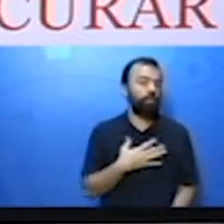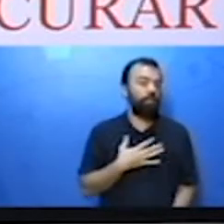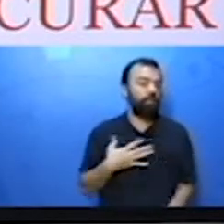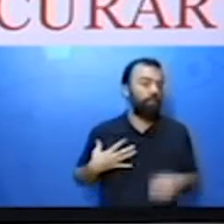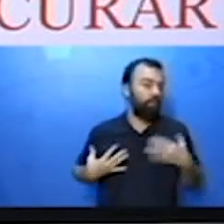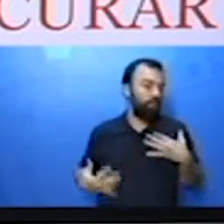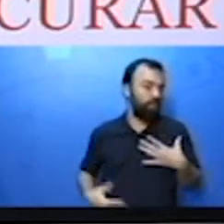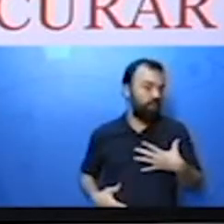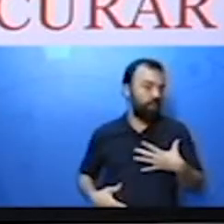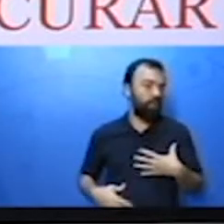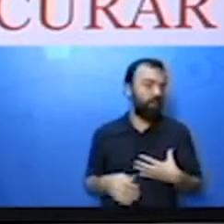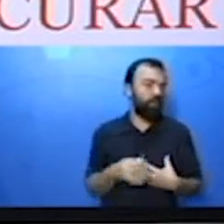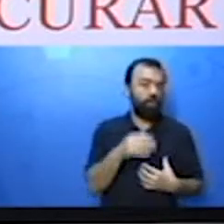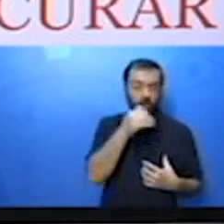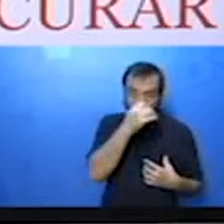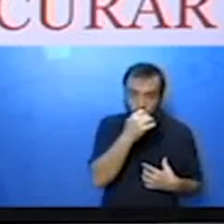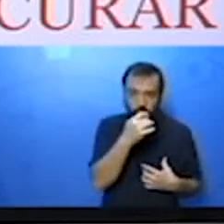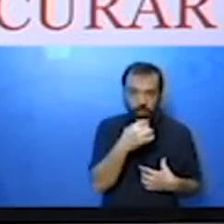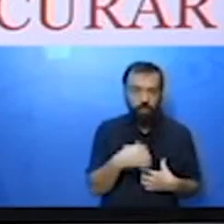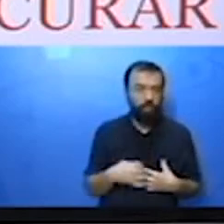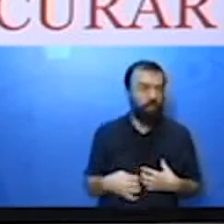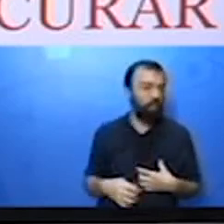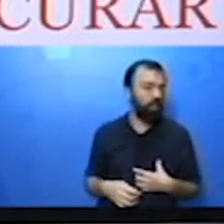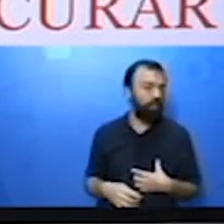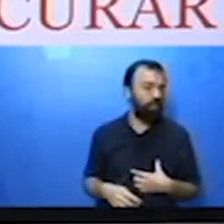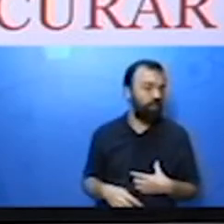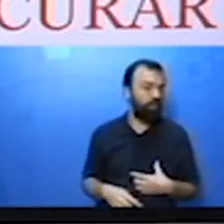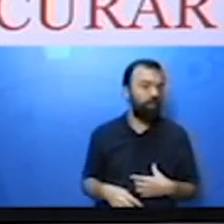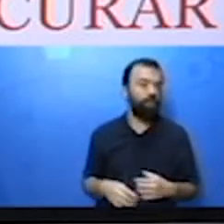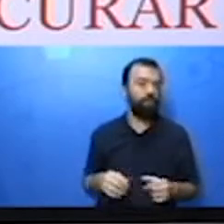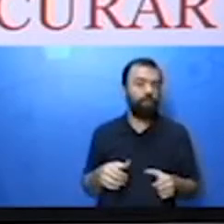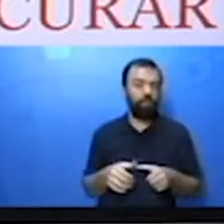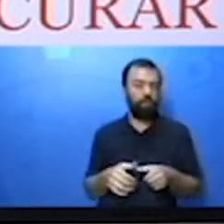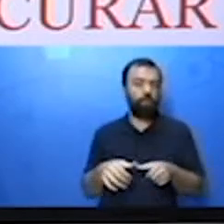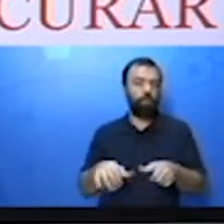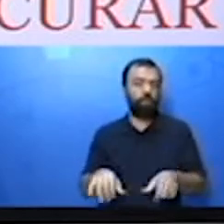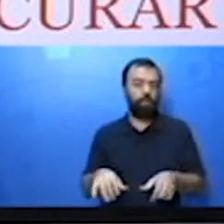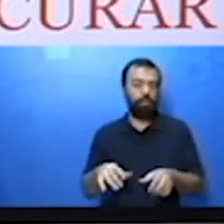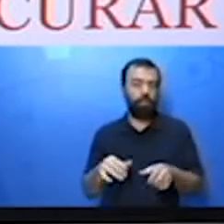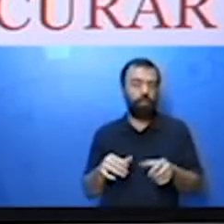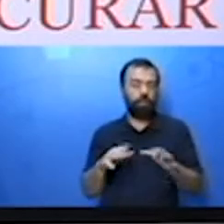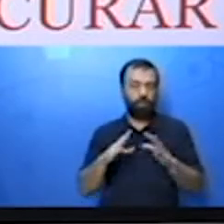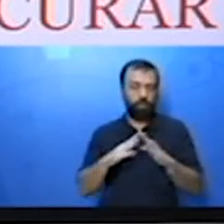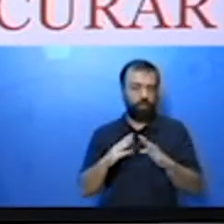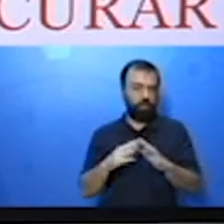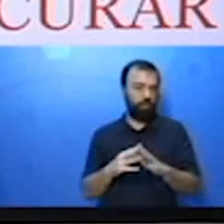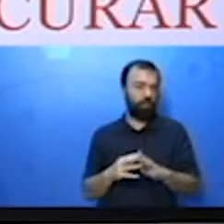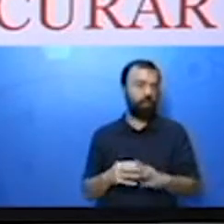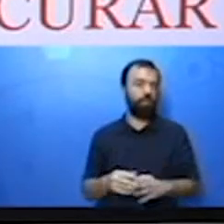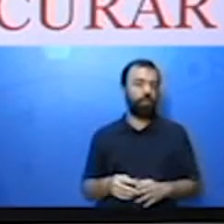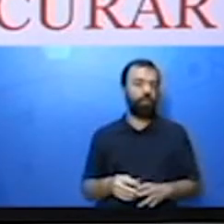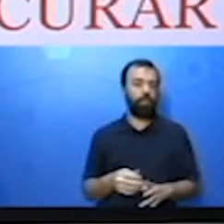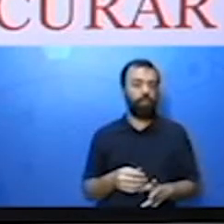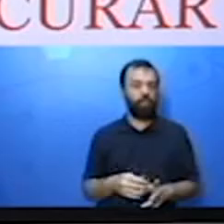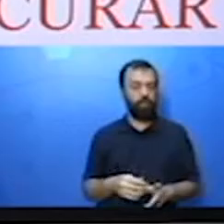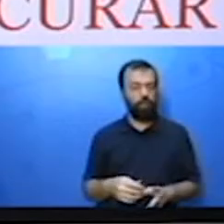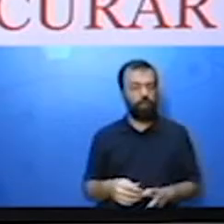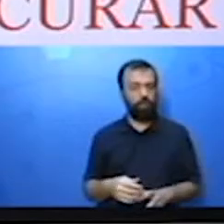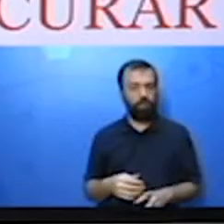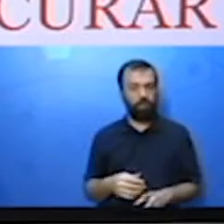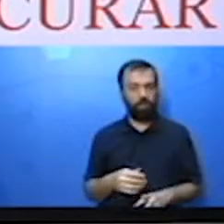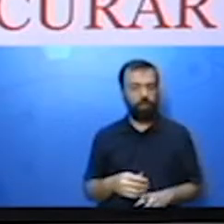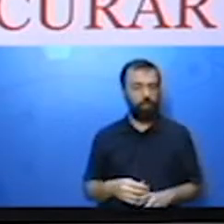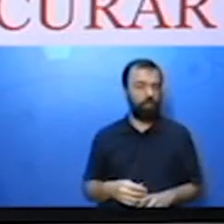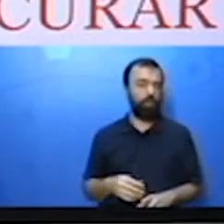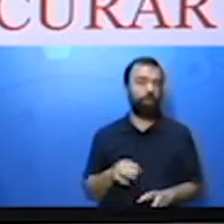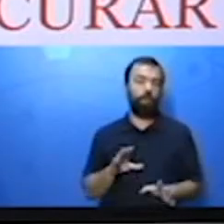e outros sintomas de uma gripe comum, deve ficar em casa. Se for só uma gripe comum, fique em casa. Mas,